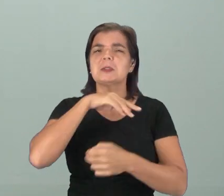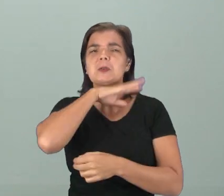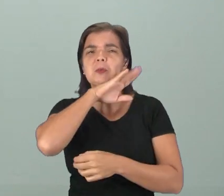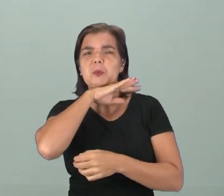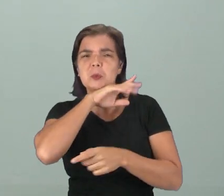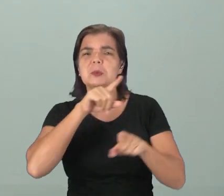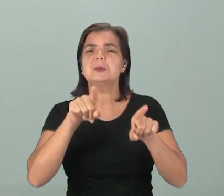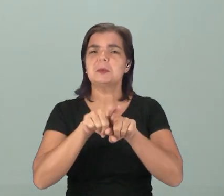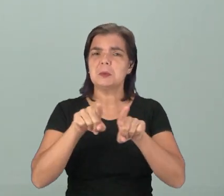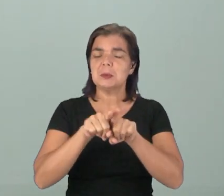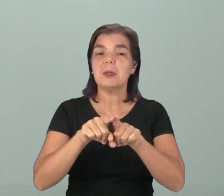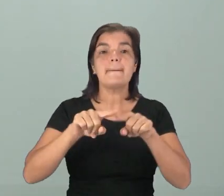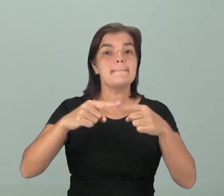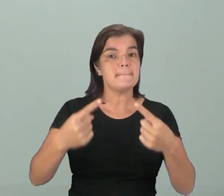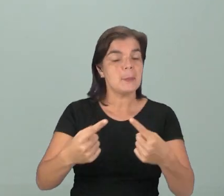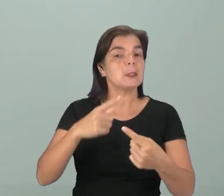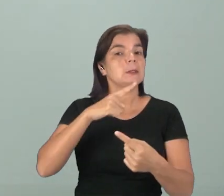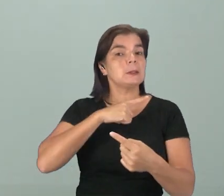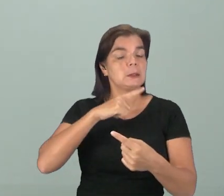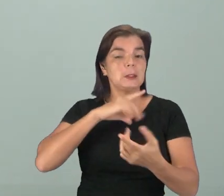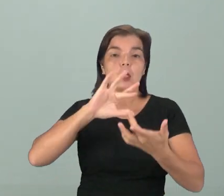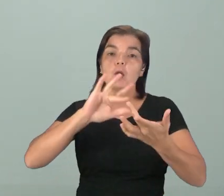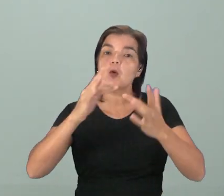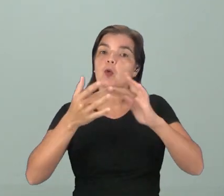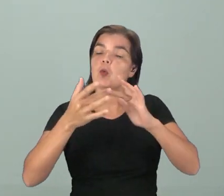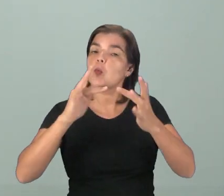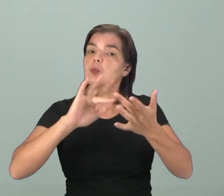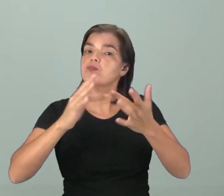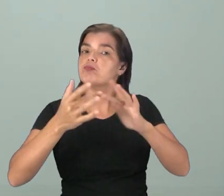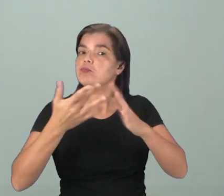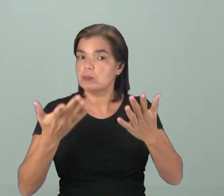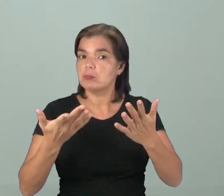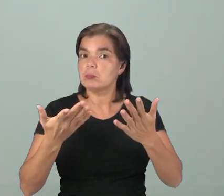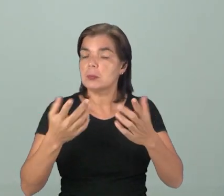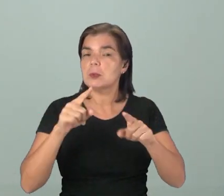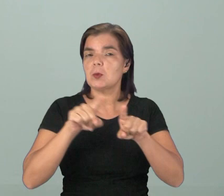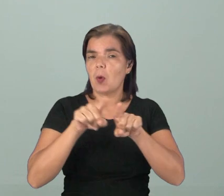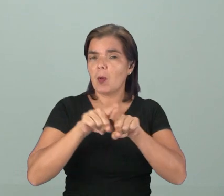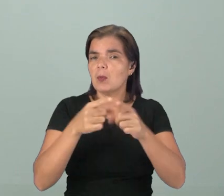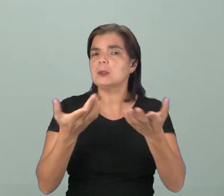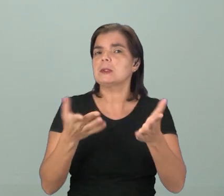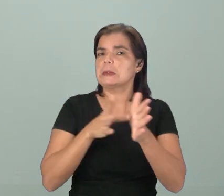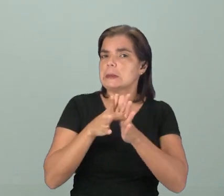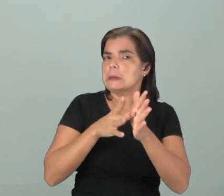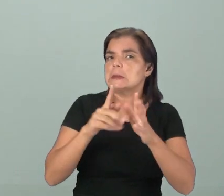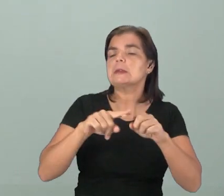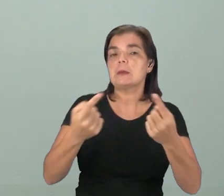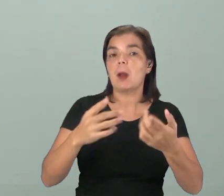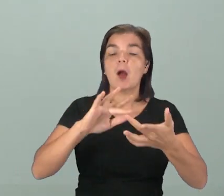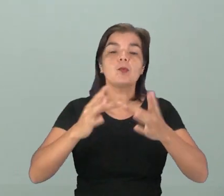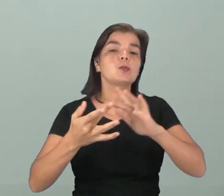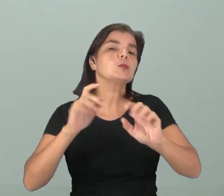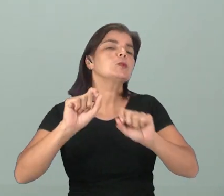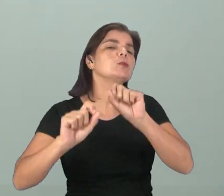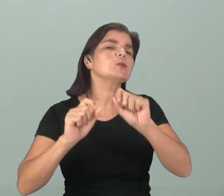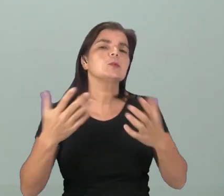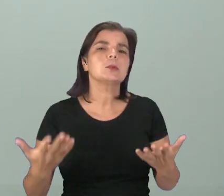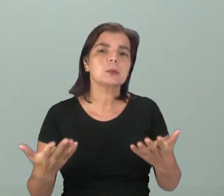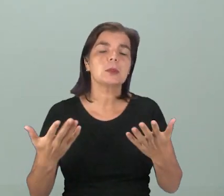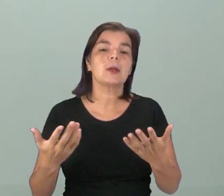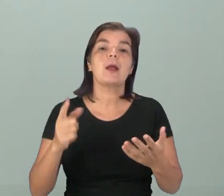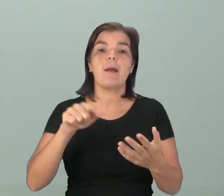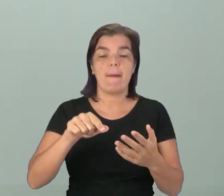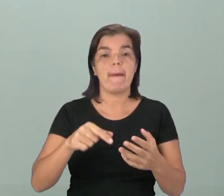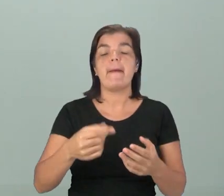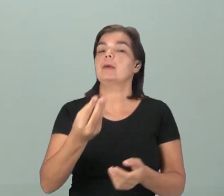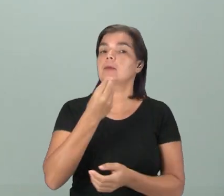gente naturalmente, só que a gente vai ter esse contato de uma forma manipulada. E essa forma manipulada, ela certamente